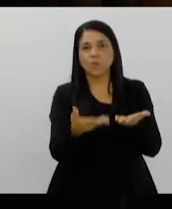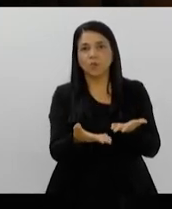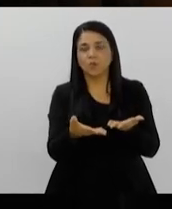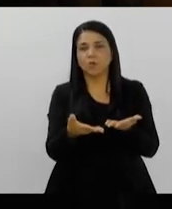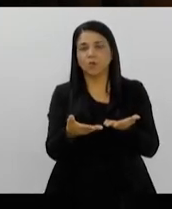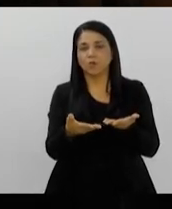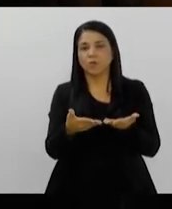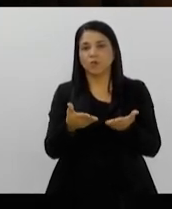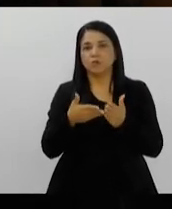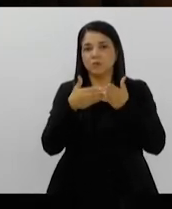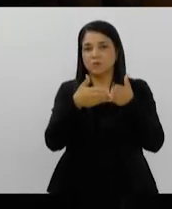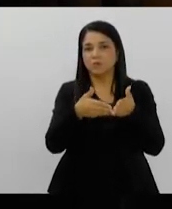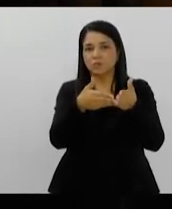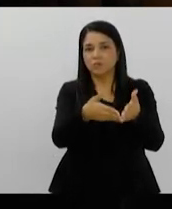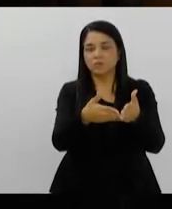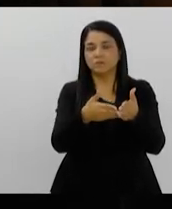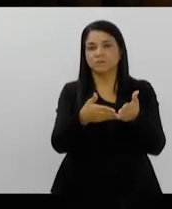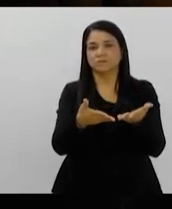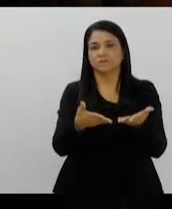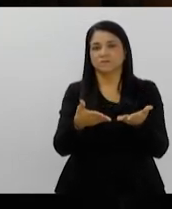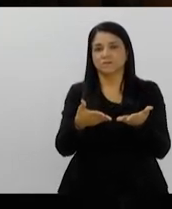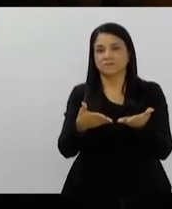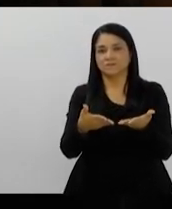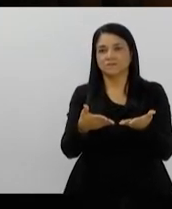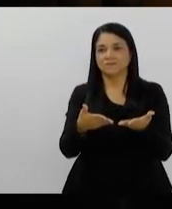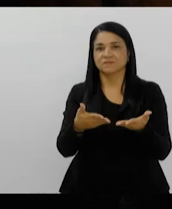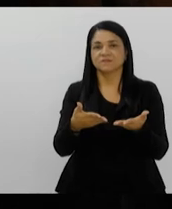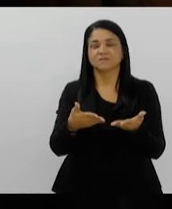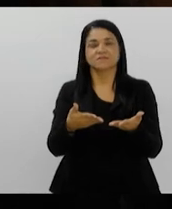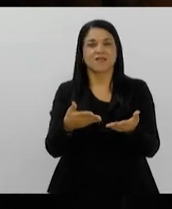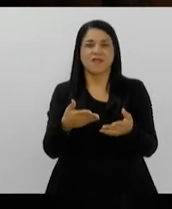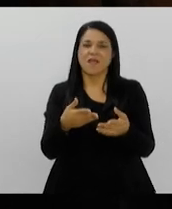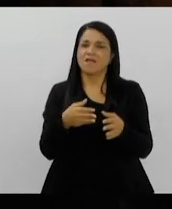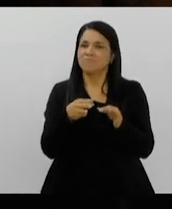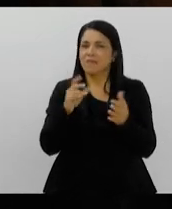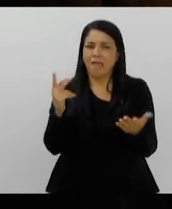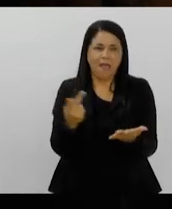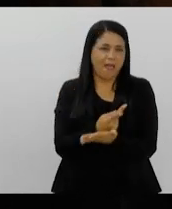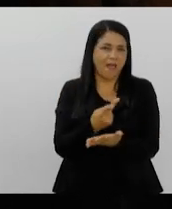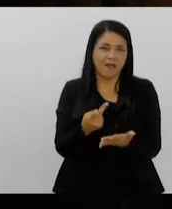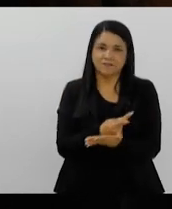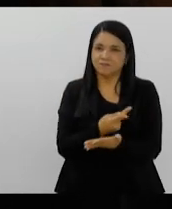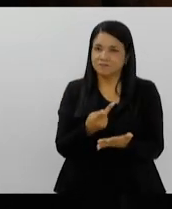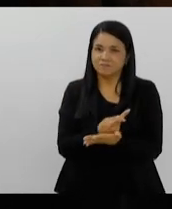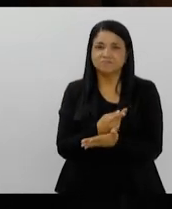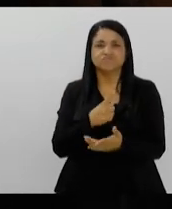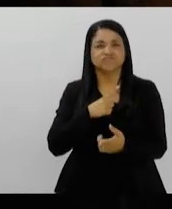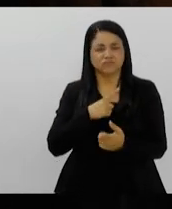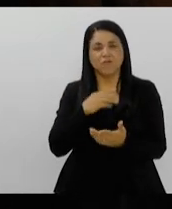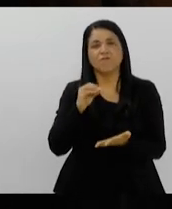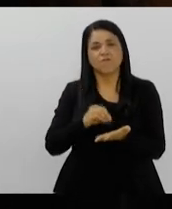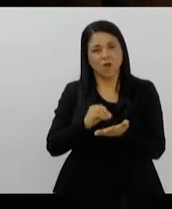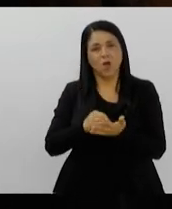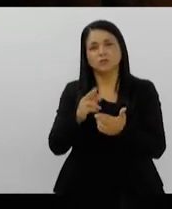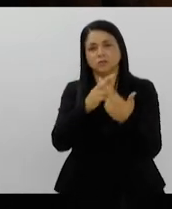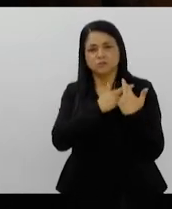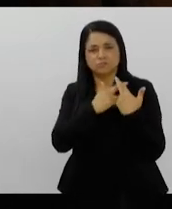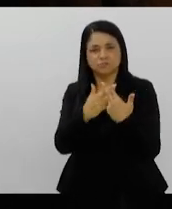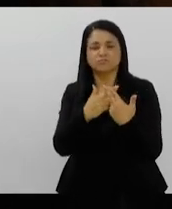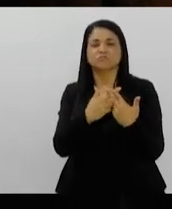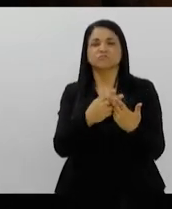mais centralidade no funcionamento do sistema? Evidentemente, está errado. Tem irresponsabilidade do